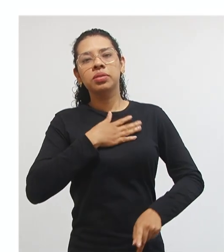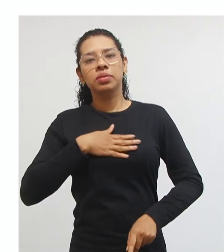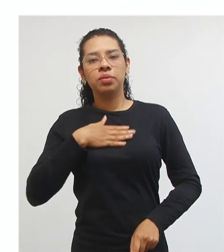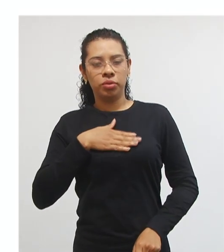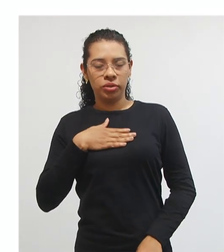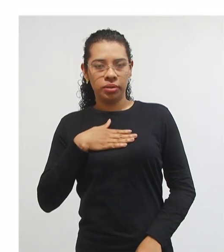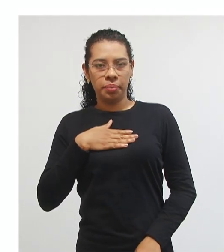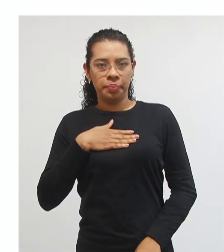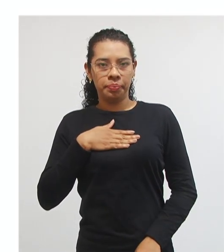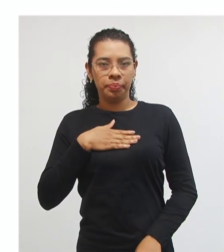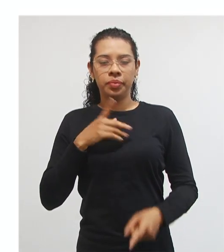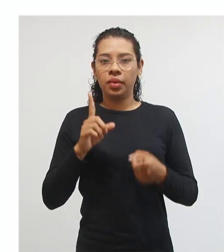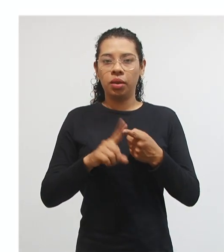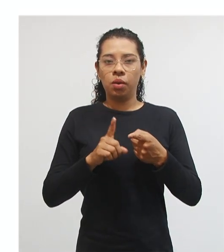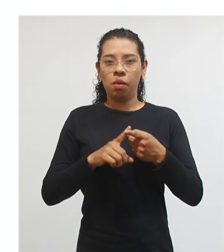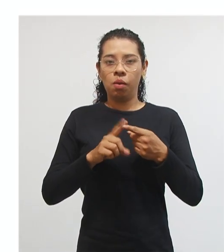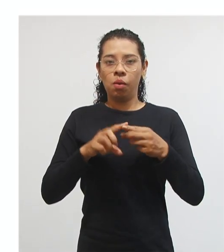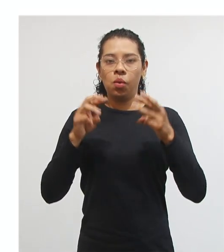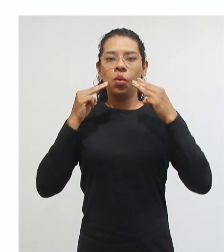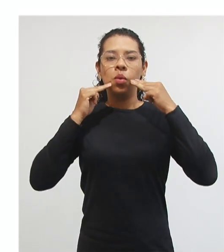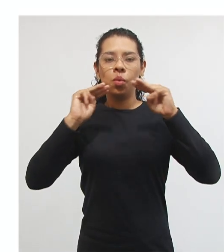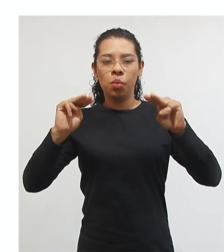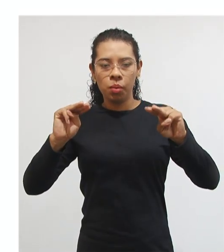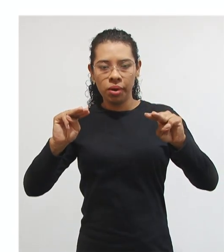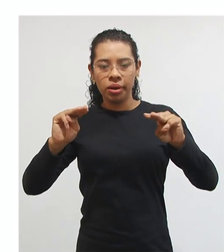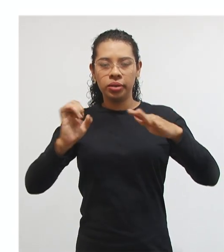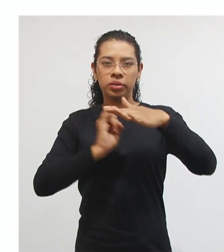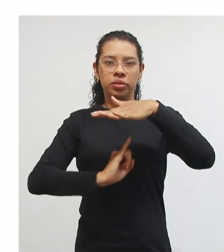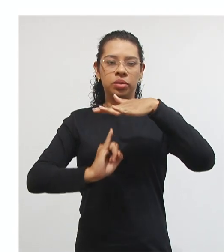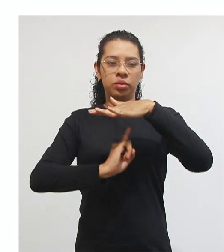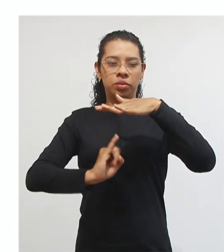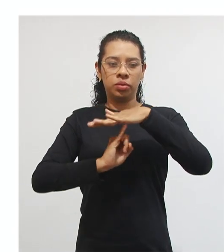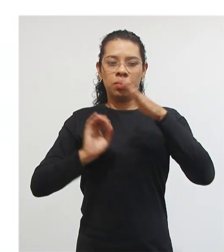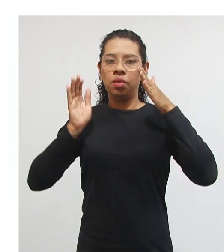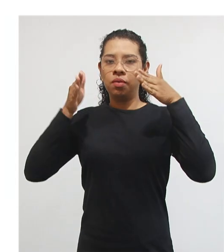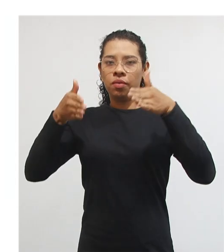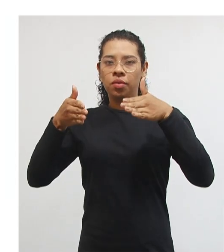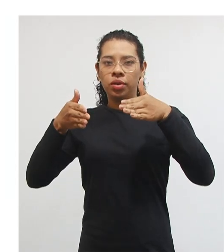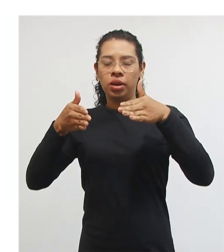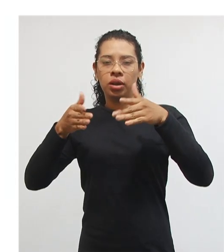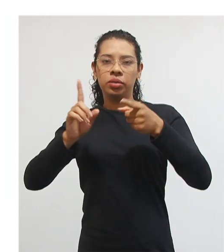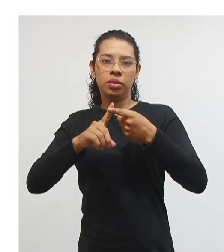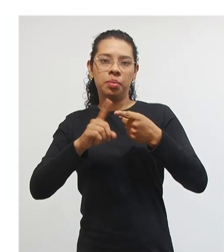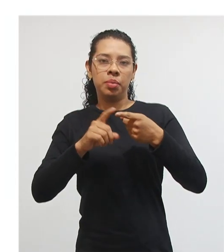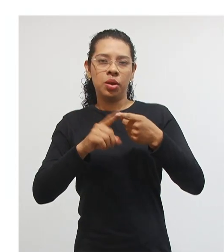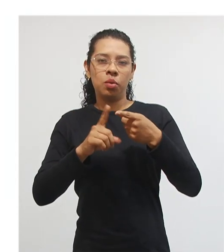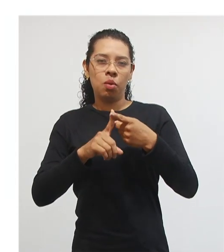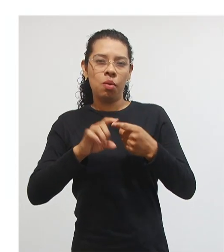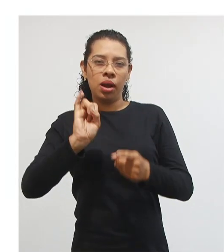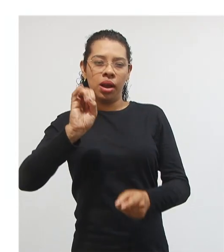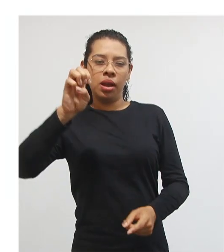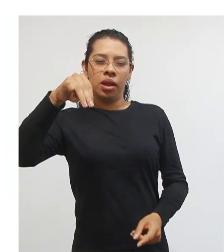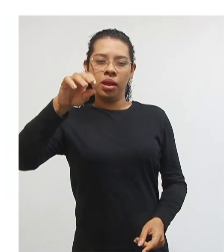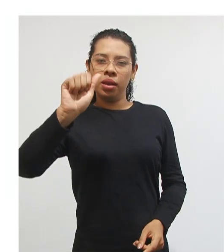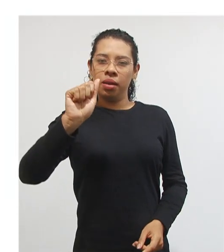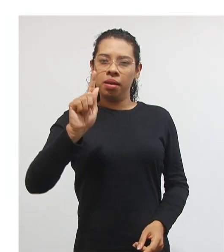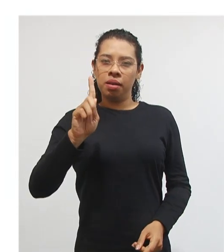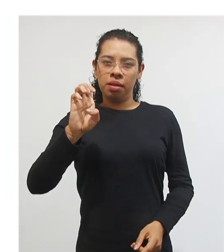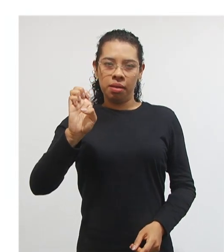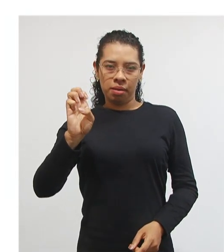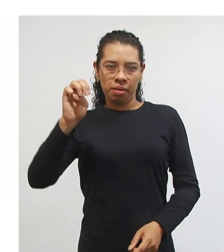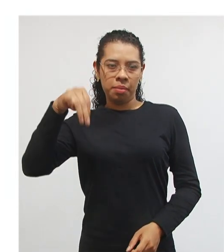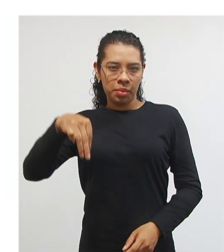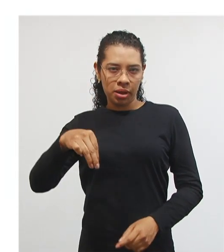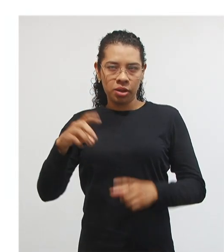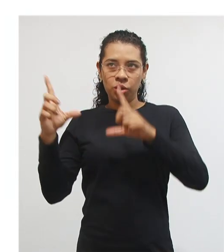Então, o marketing institucional, ele vai trabalhar com imagem, com a marca, né? Às vezes o logotipo ou as cores